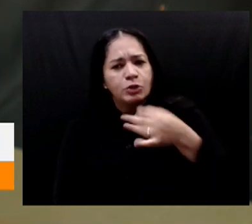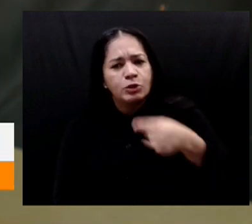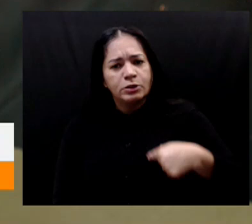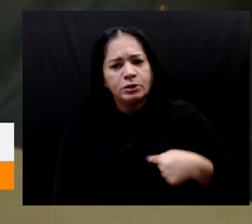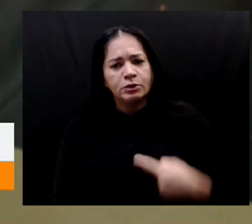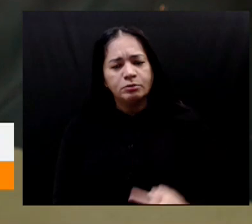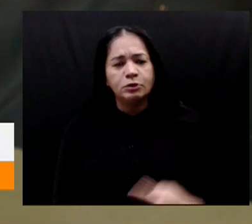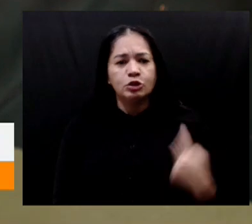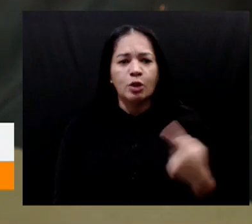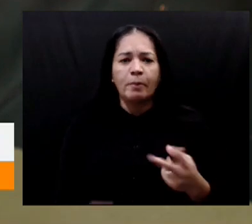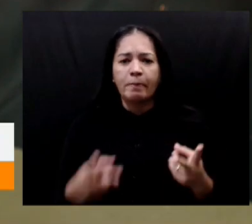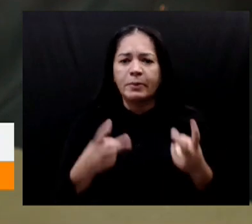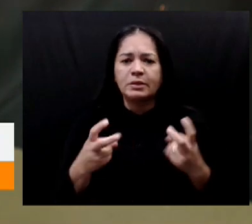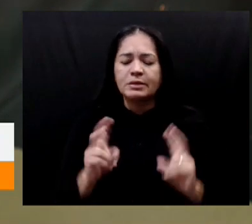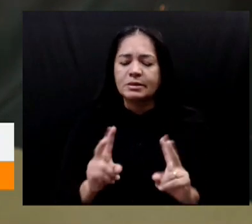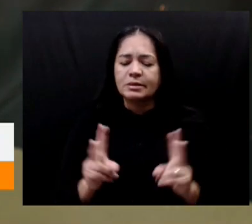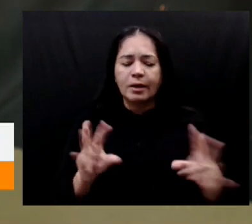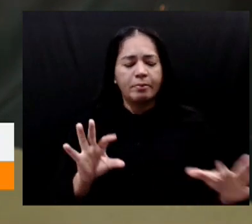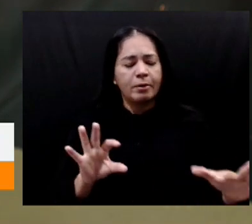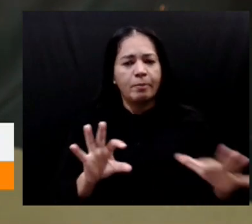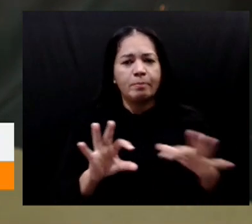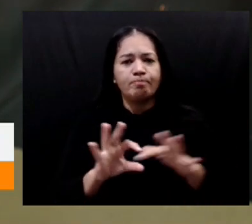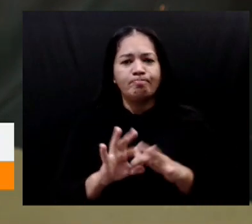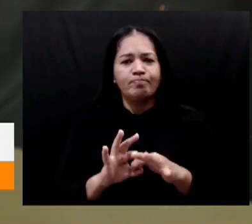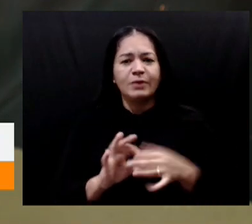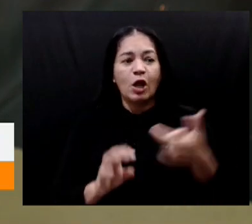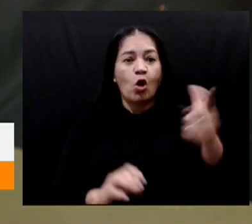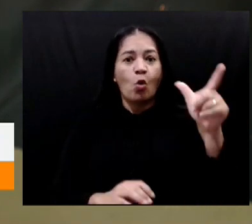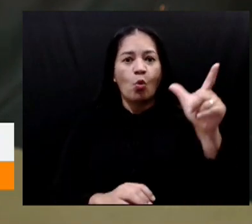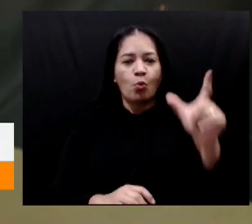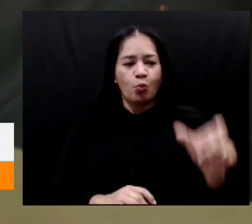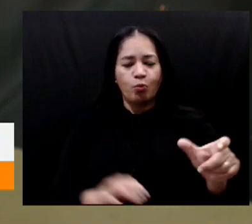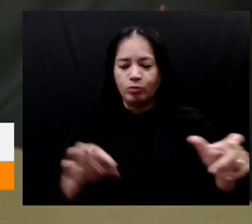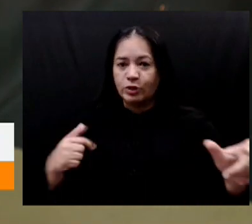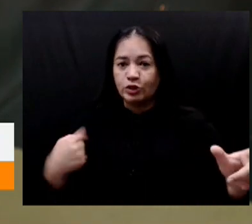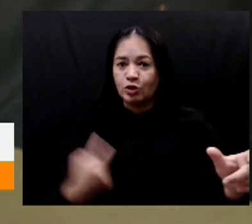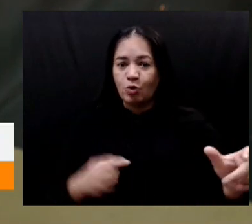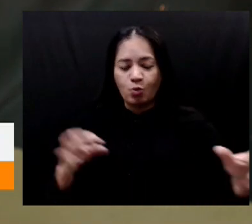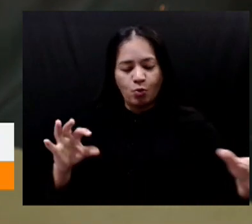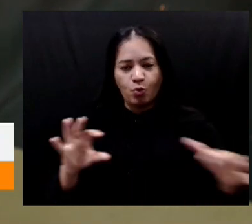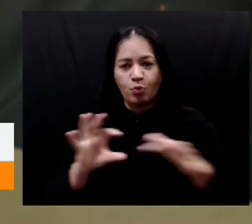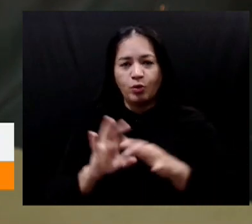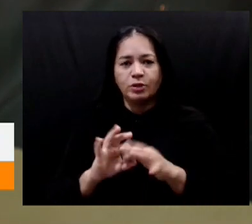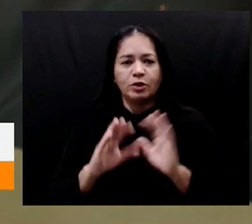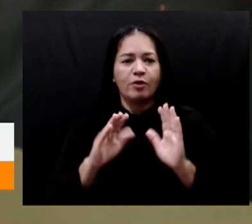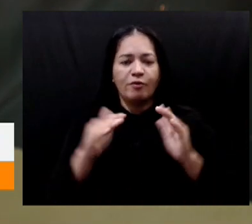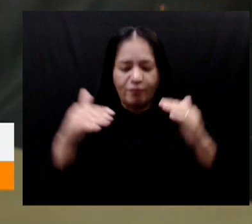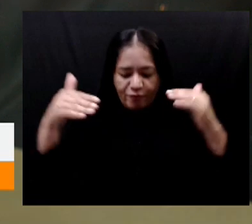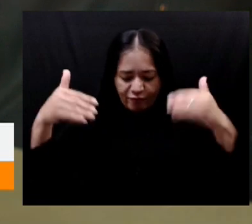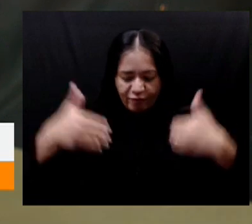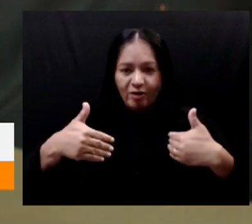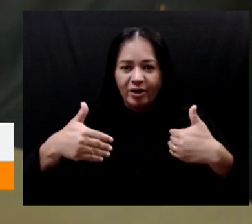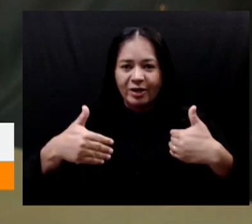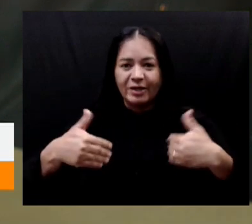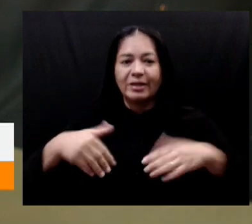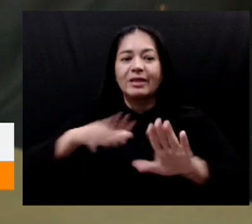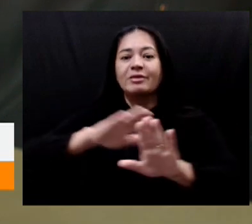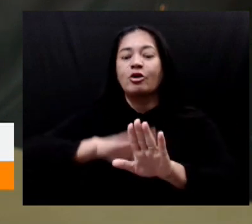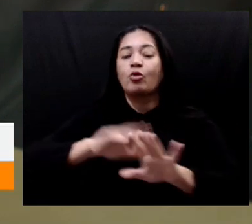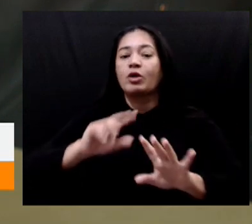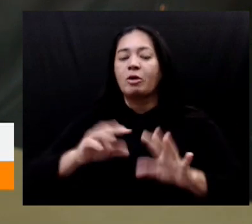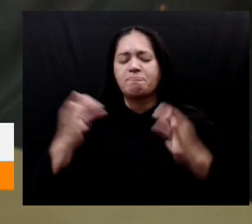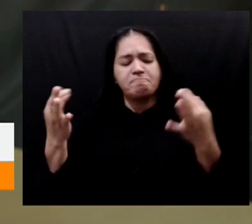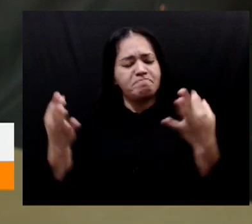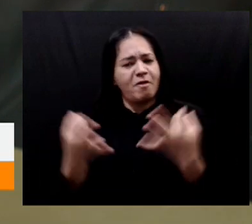sempre ligados ao outro. E aí, quando a gente volta para si, tem um lado do perfeccionismo, né? Então eu pergunto para